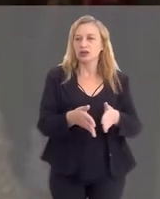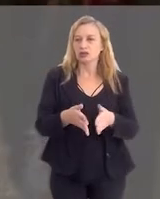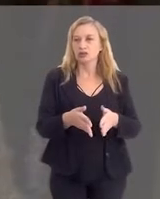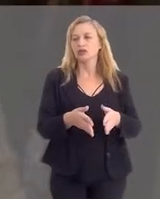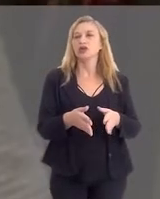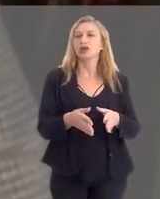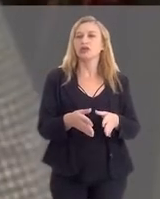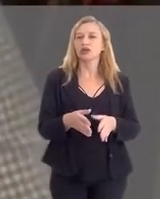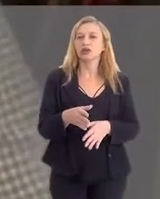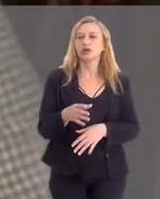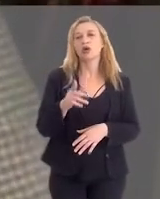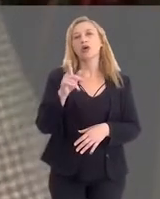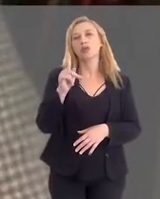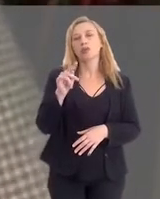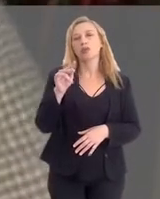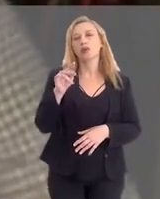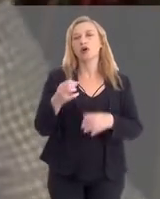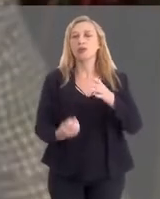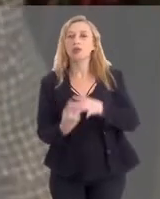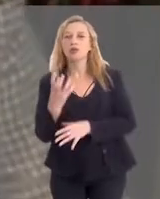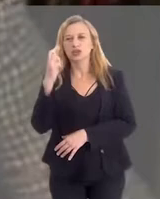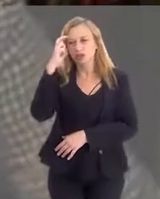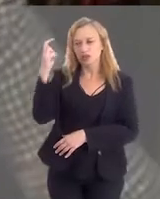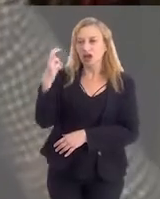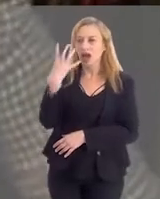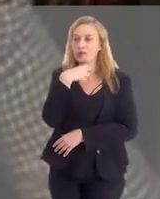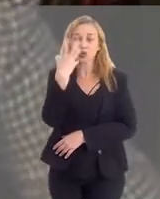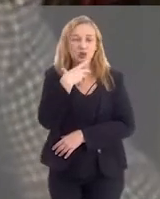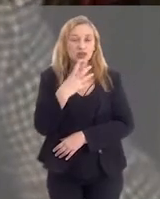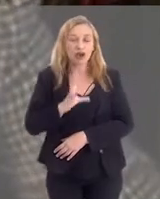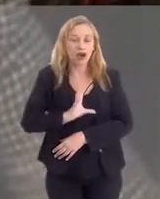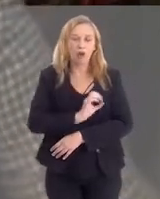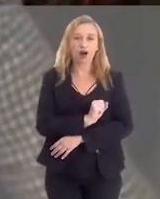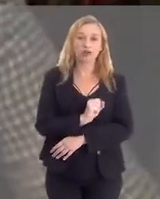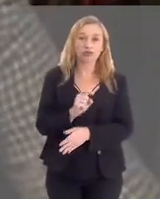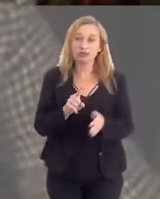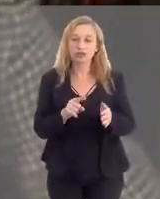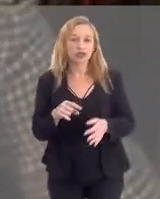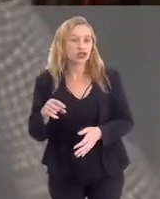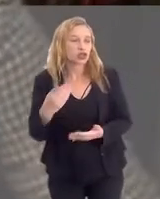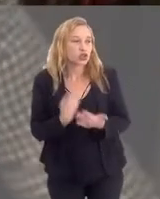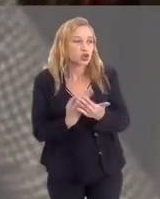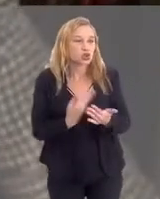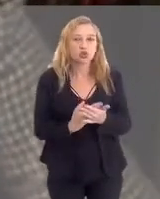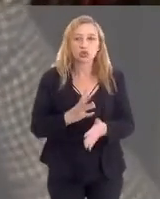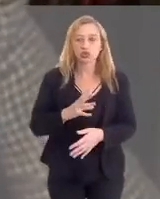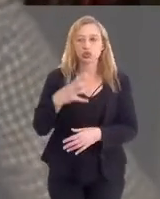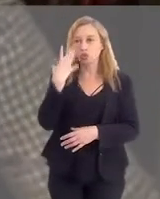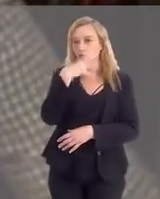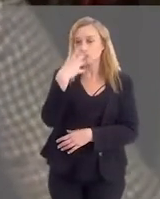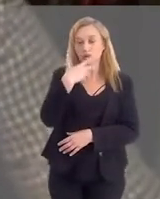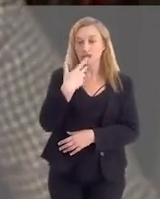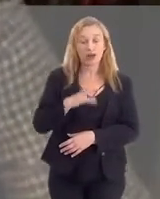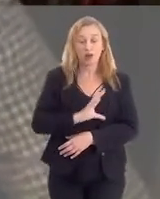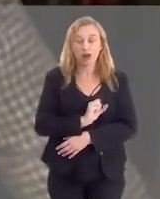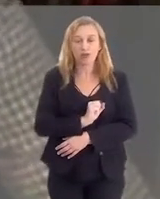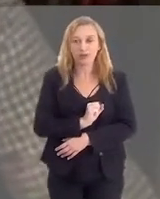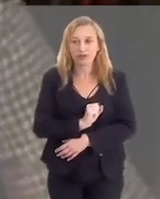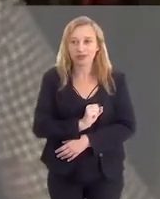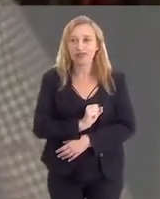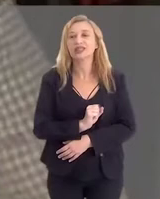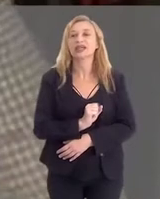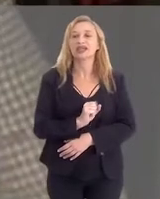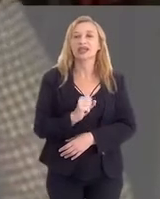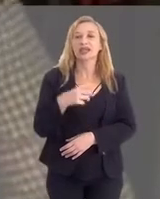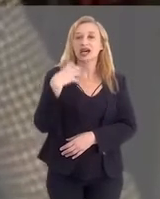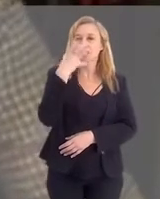com esse caminho da produção cultural. Mas a música está muito presente, eu adoro música, eu pesquiso música, eu estudo música, sou curadora, tem um